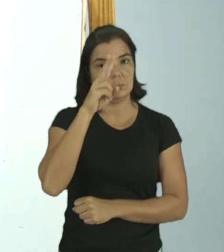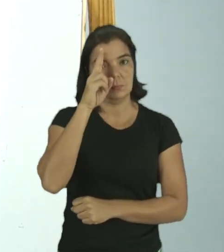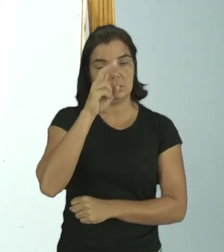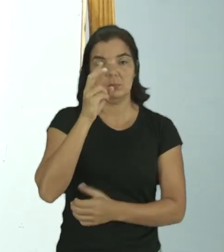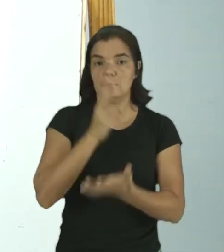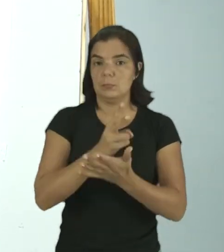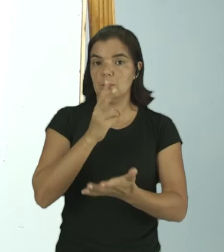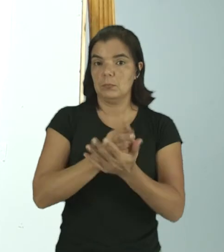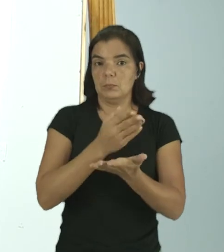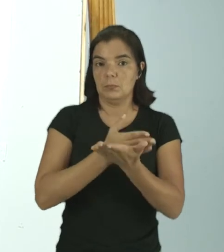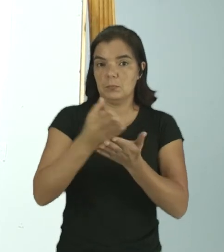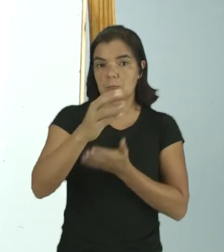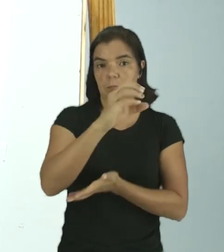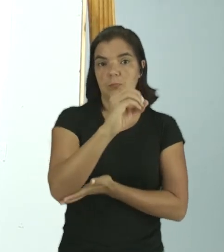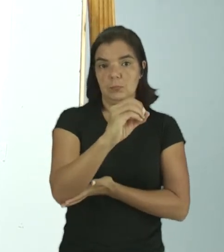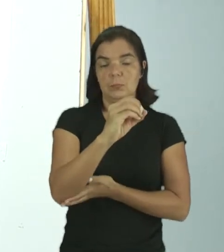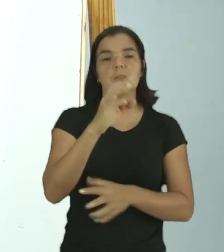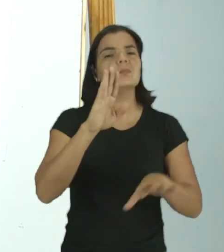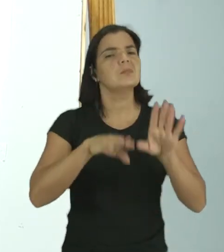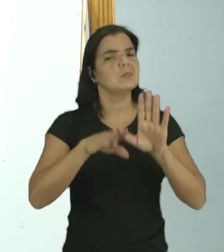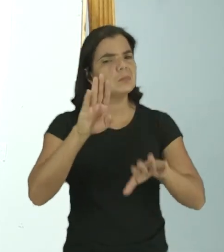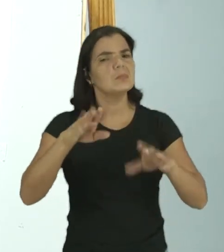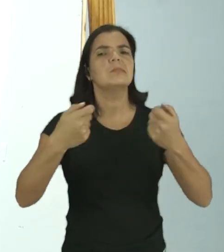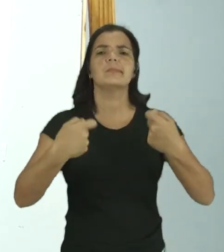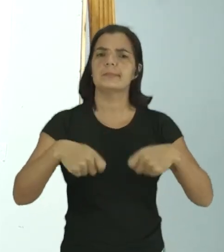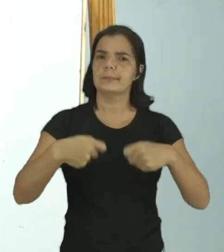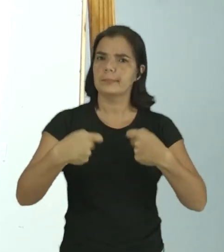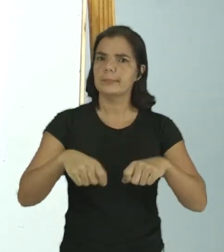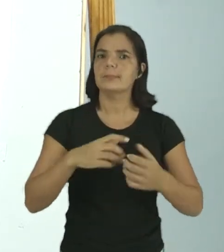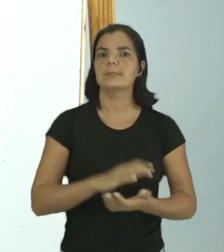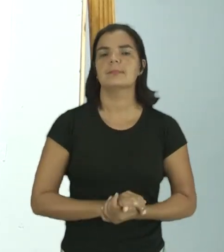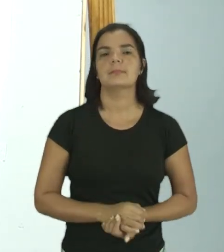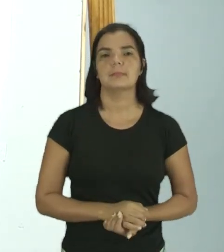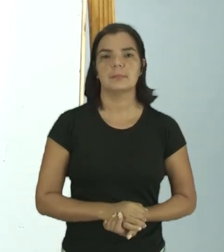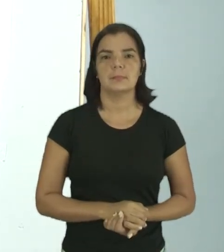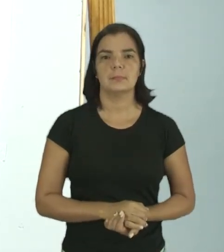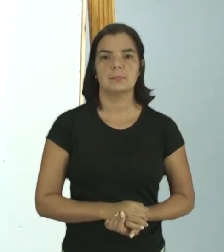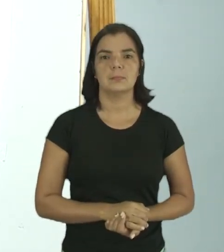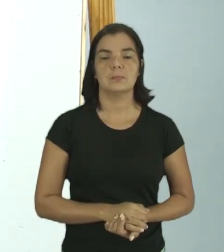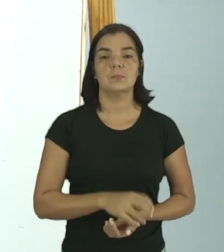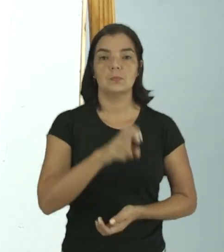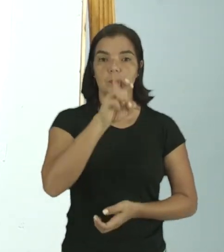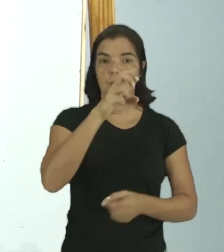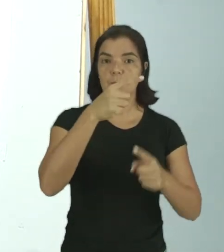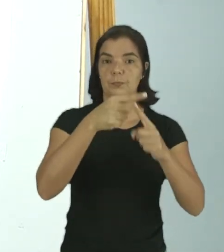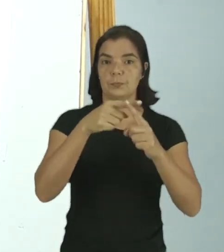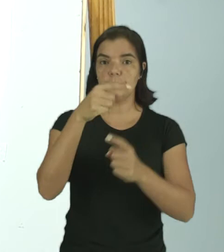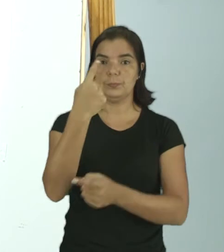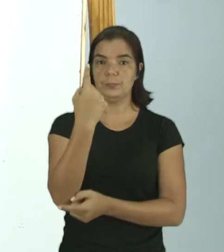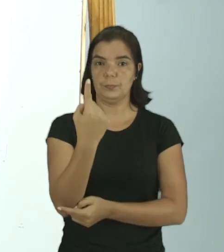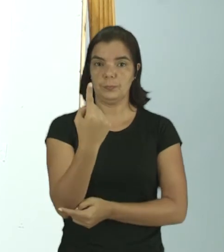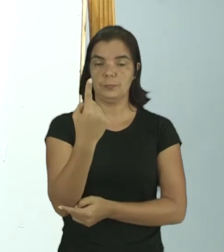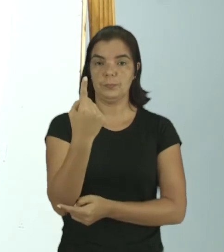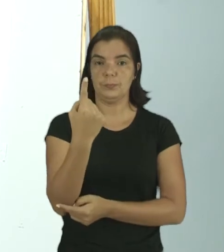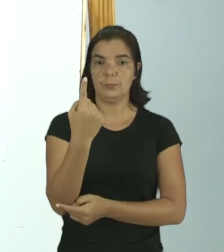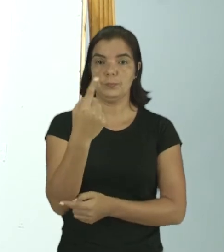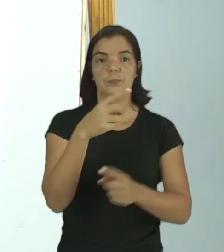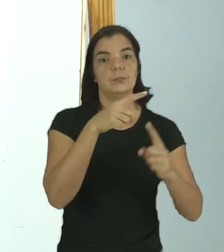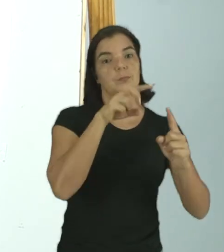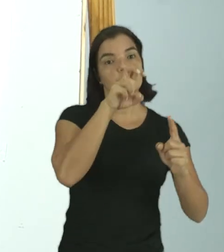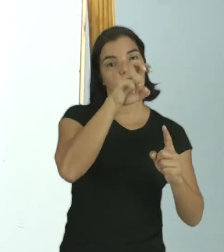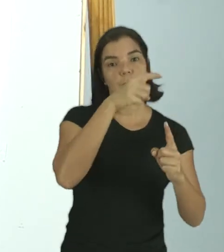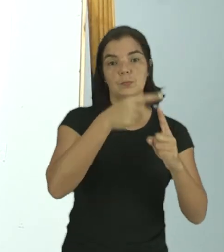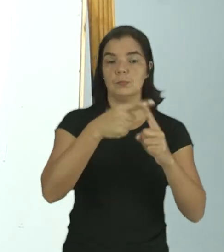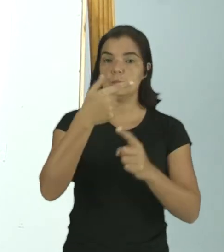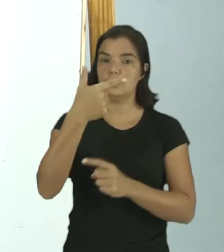lembrando que sempre começa do zero porque às vezes eu vou precisar 5 x 15 x